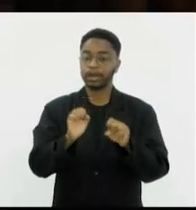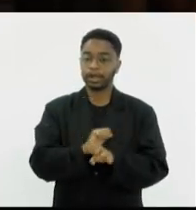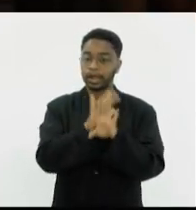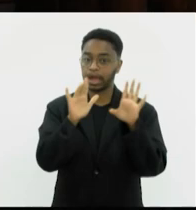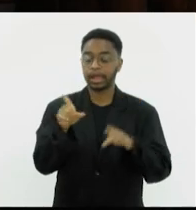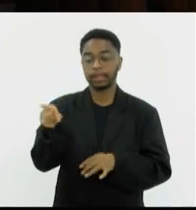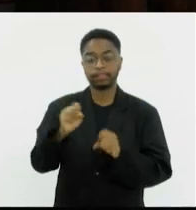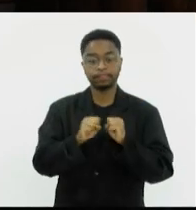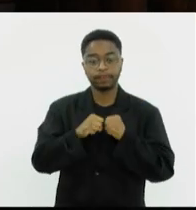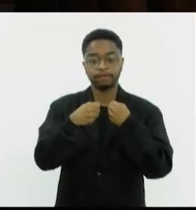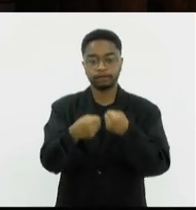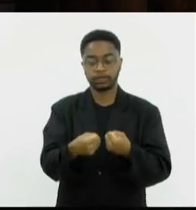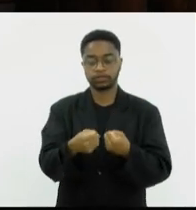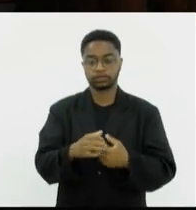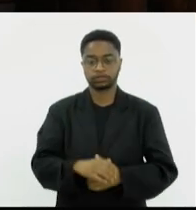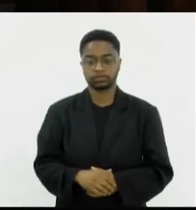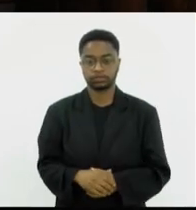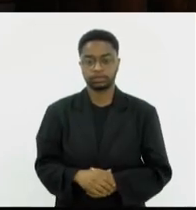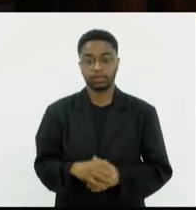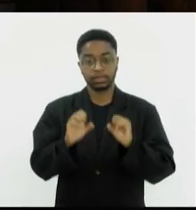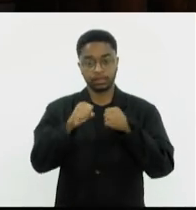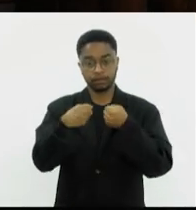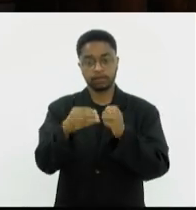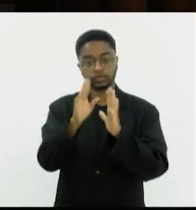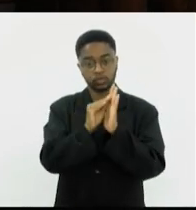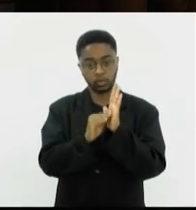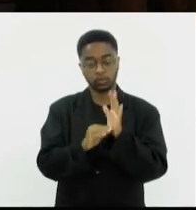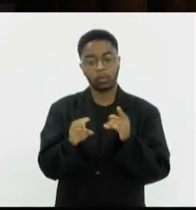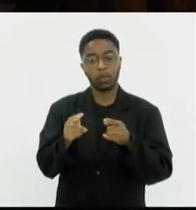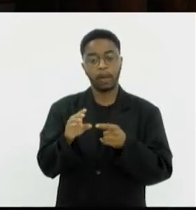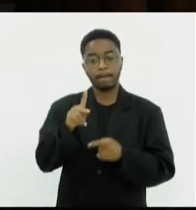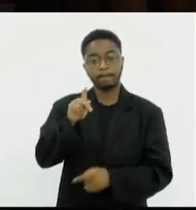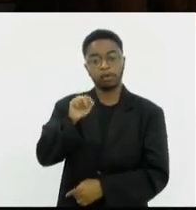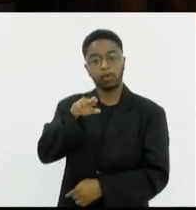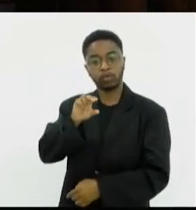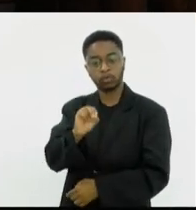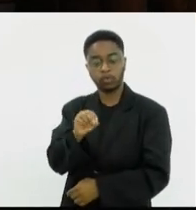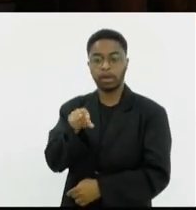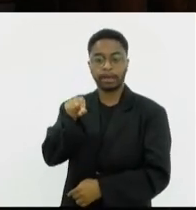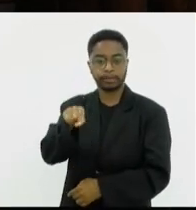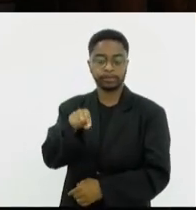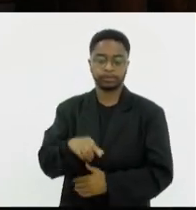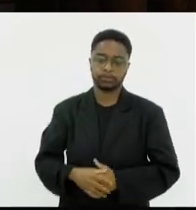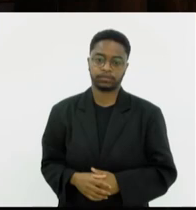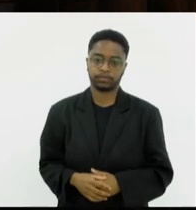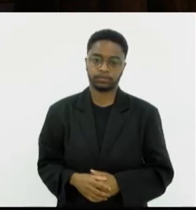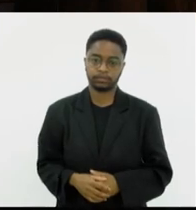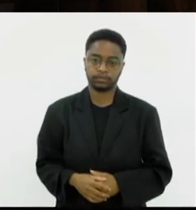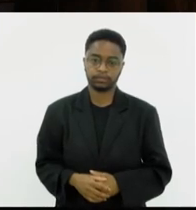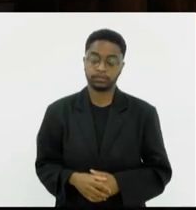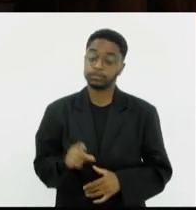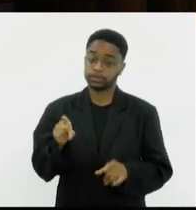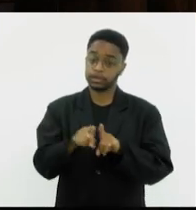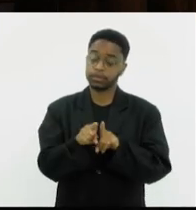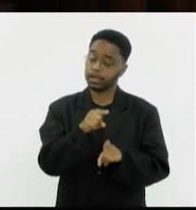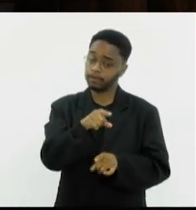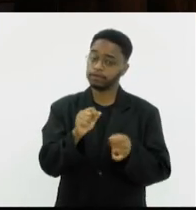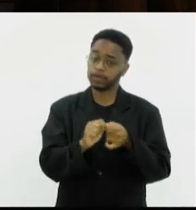é defensor desse conteúdo pornográfico aqui, ó. E fez